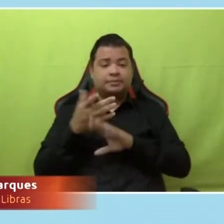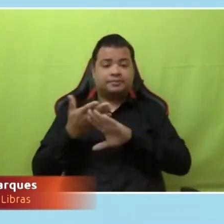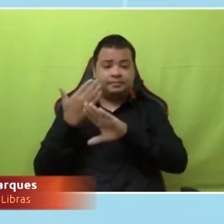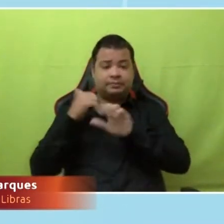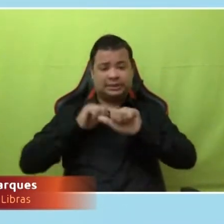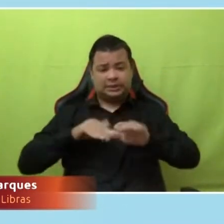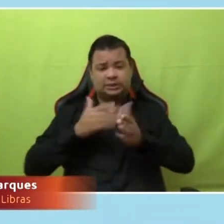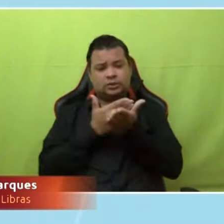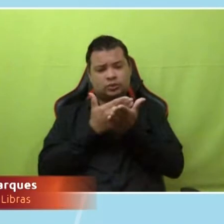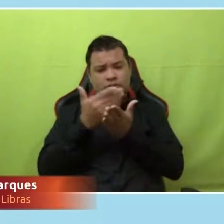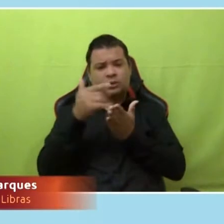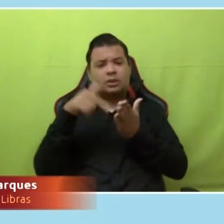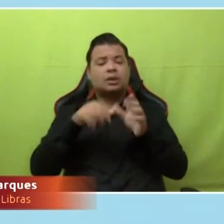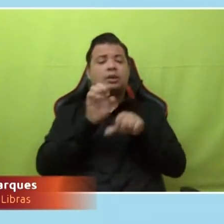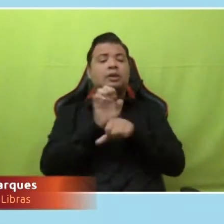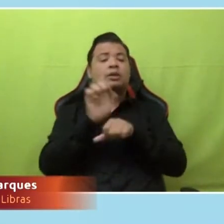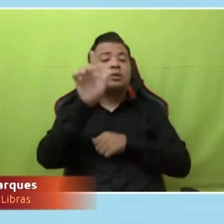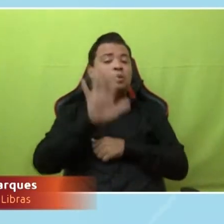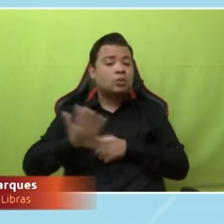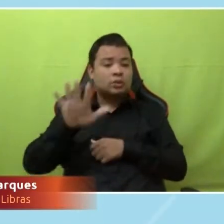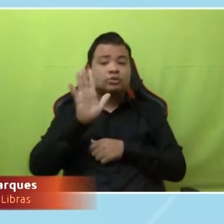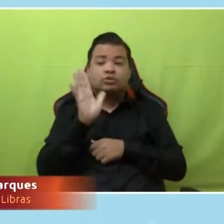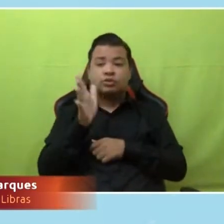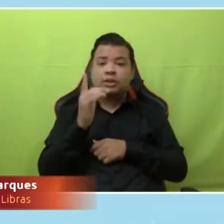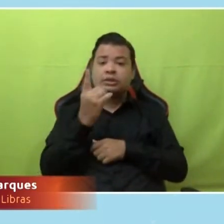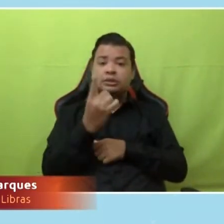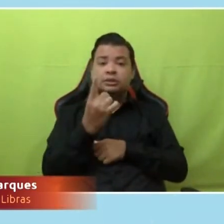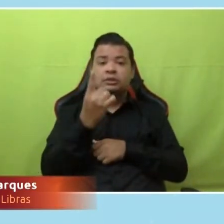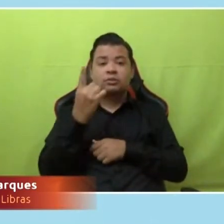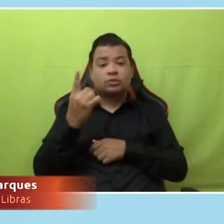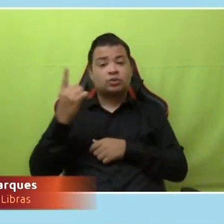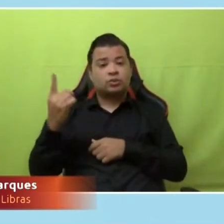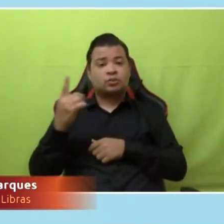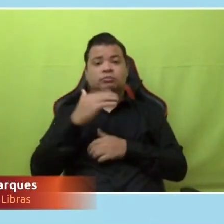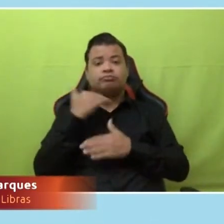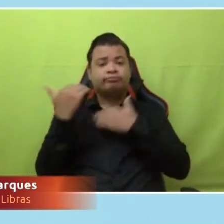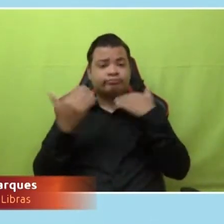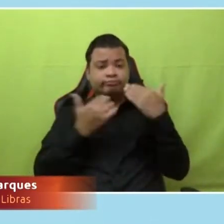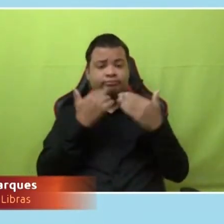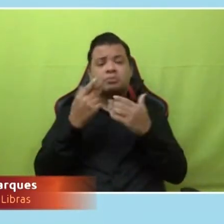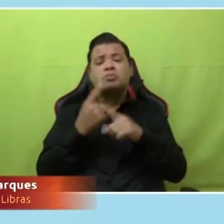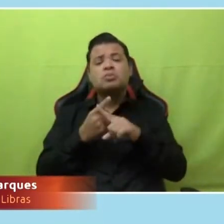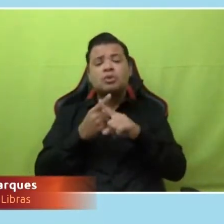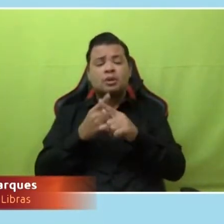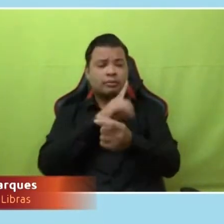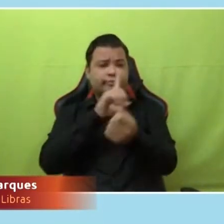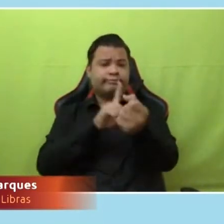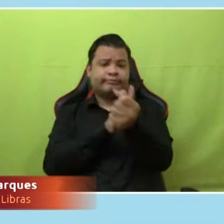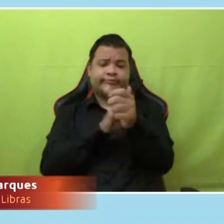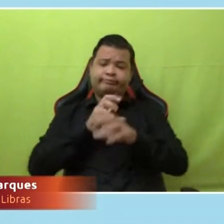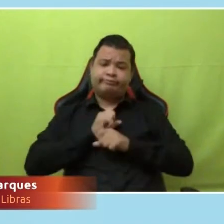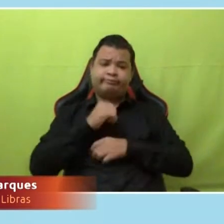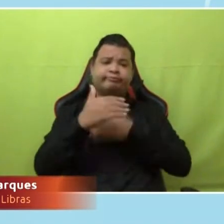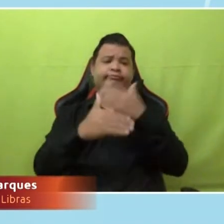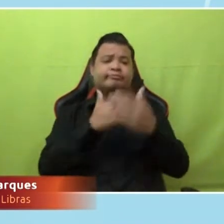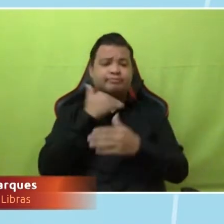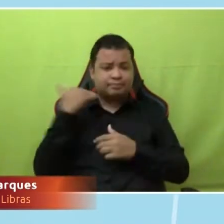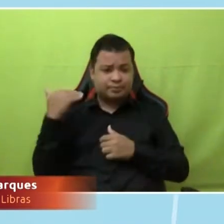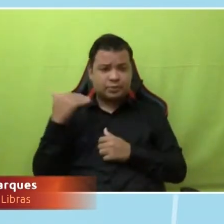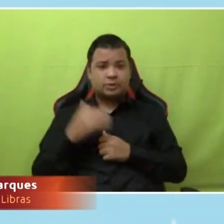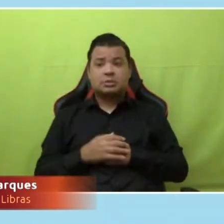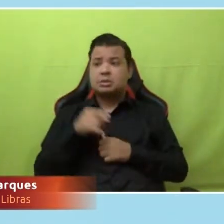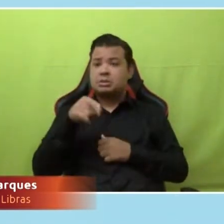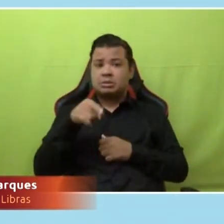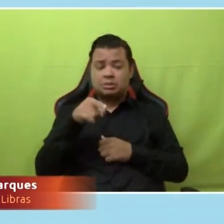tinha registrado 111 mortes por dengue. Esse número já é considerado o maior já registrado